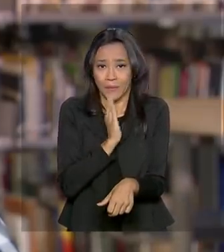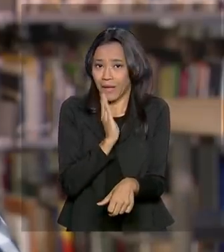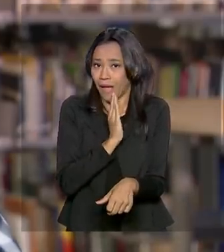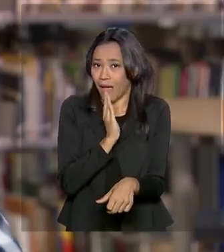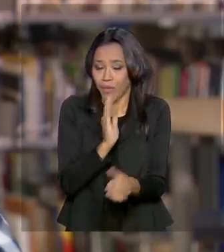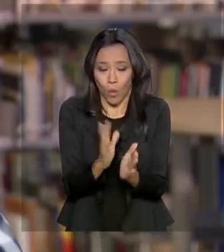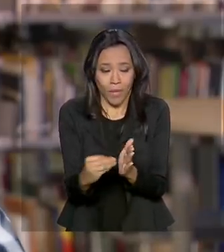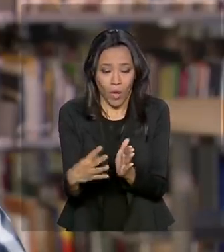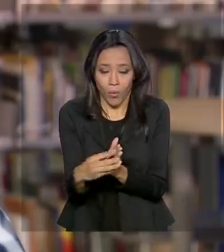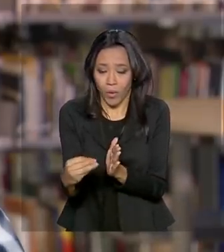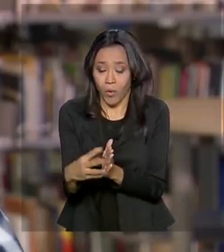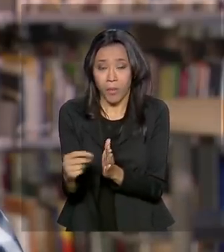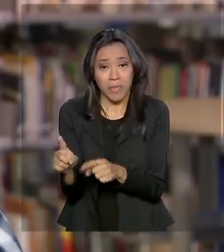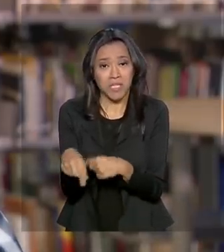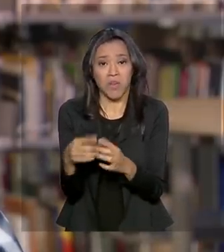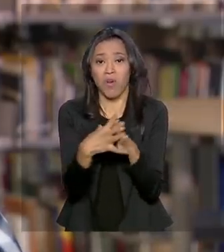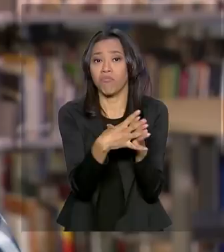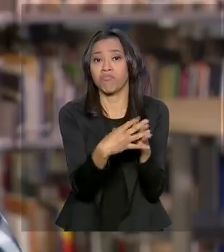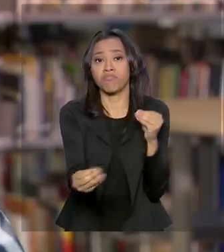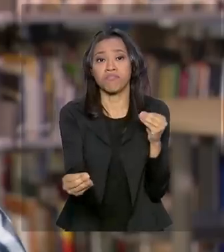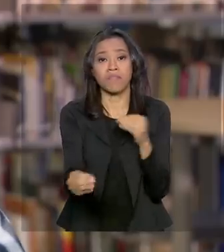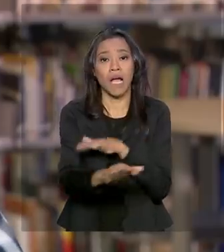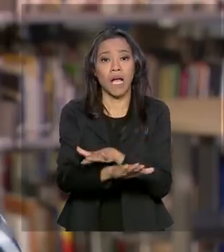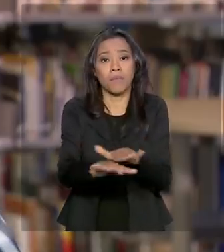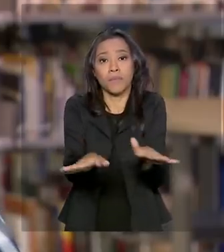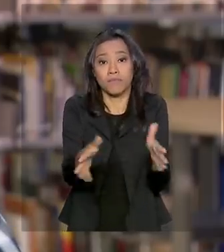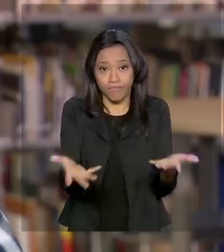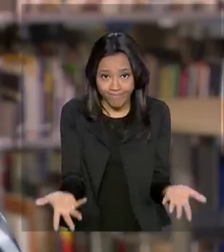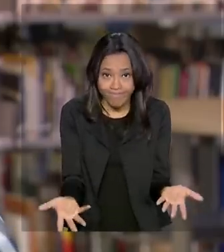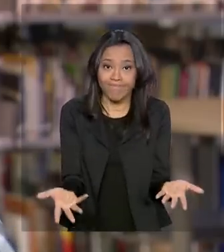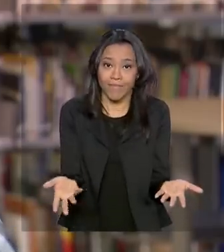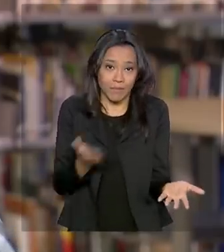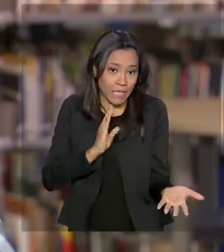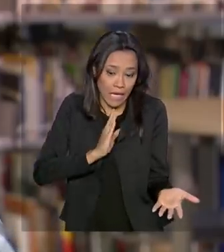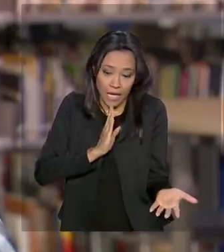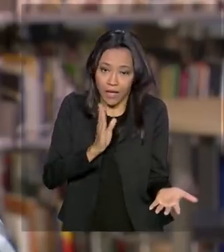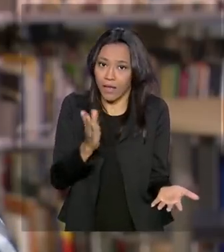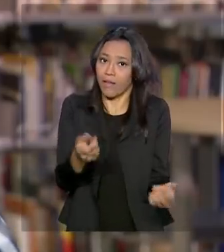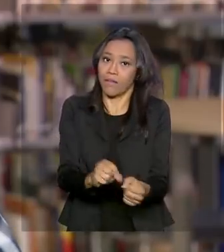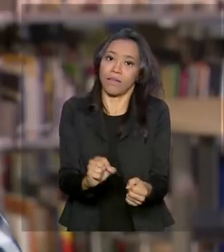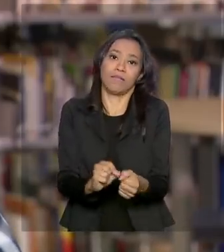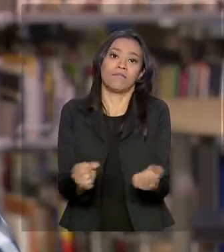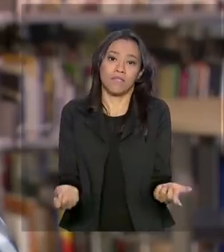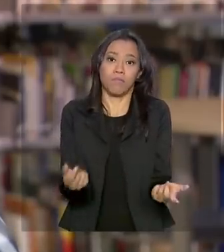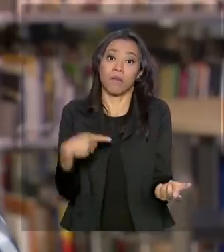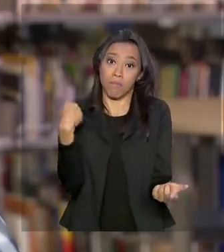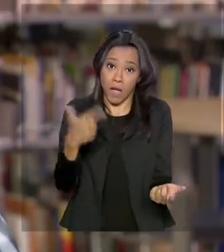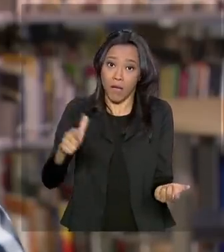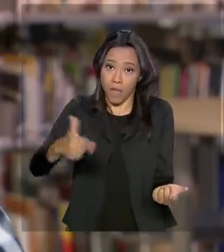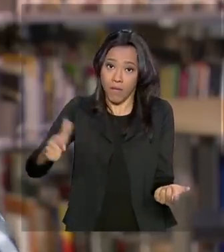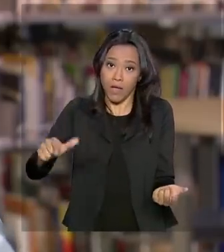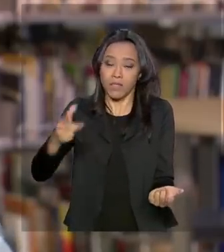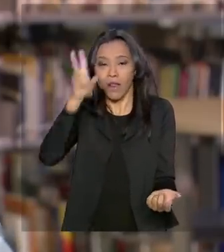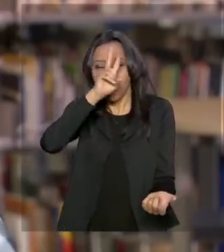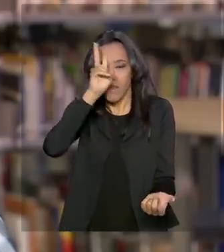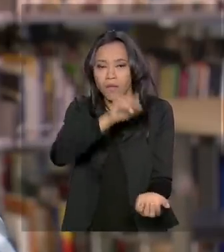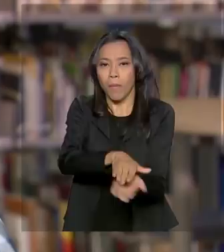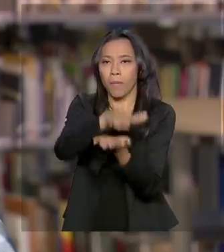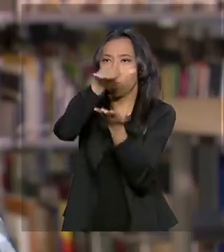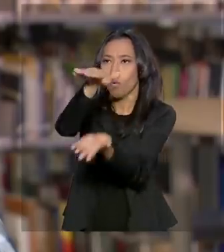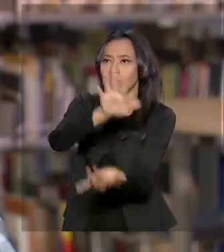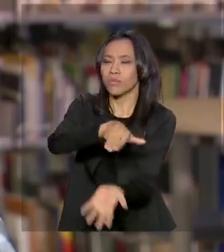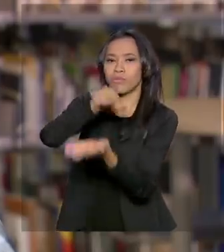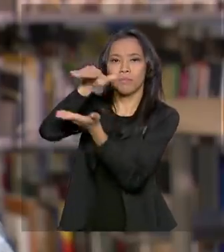na duplicação antes que esse material desapareça para sempre então conheci a porte que é pensado muito em sua um excelente aumenta muito a nossa capacidade de